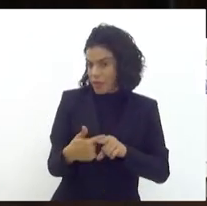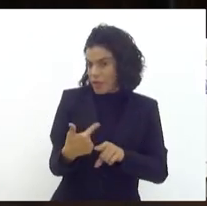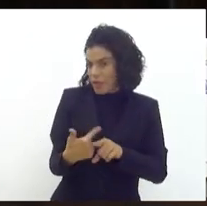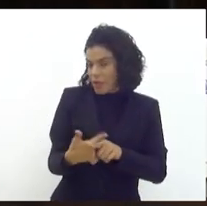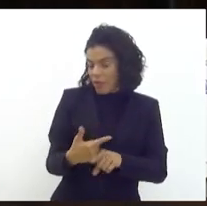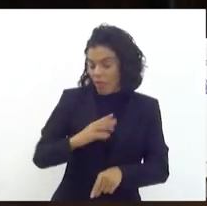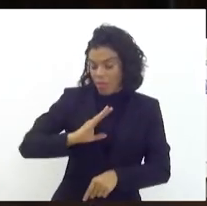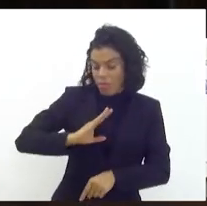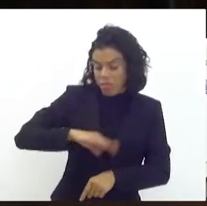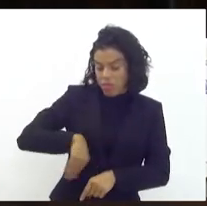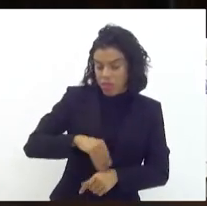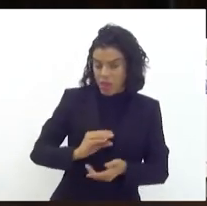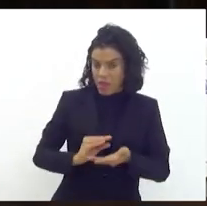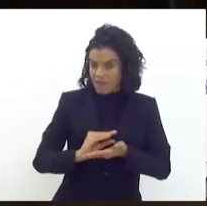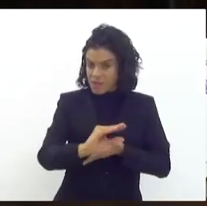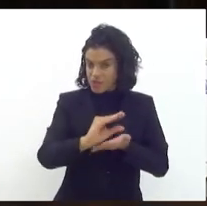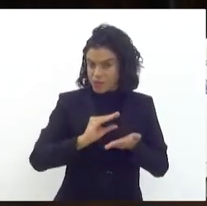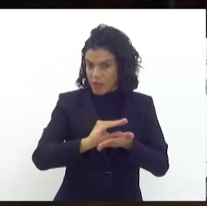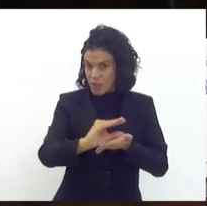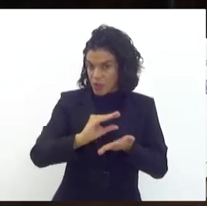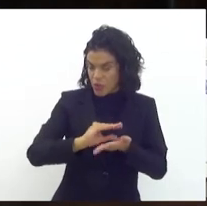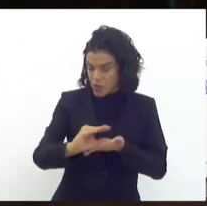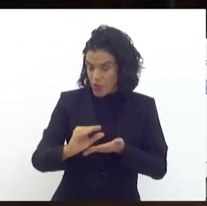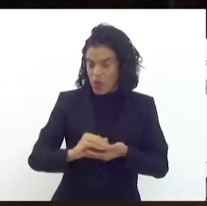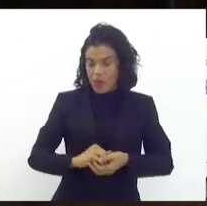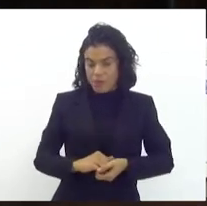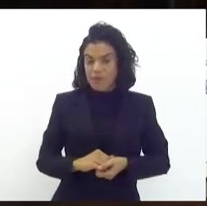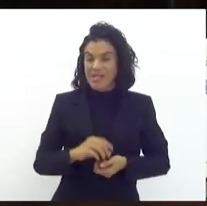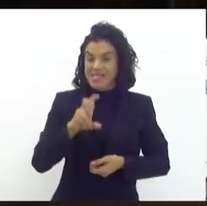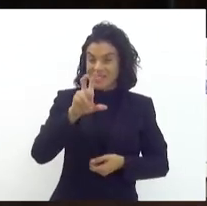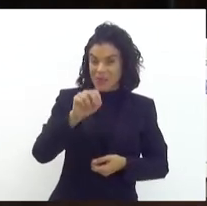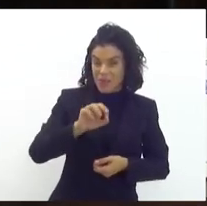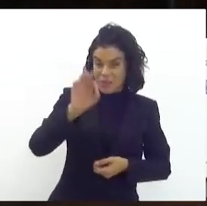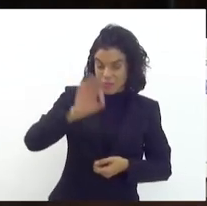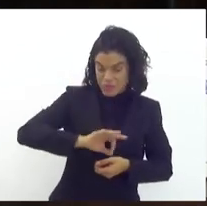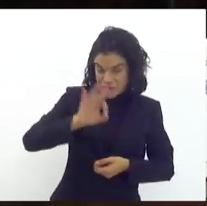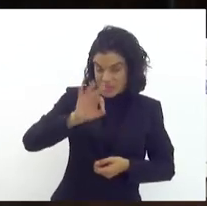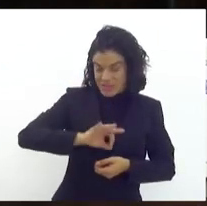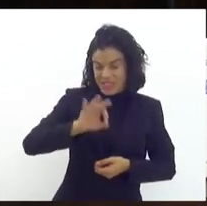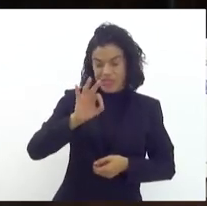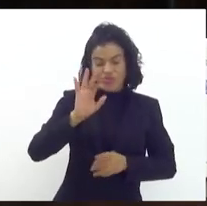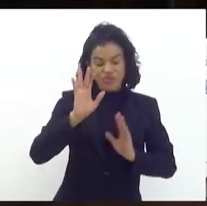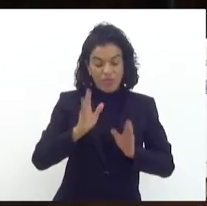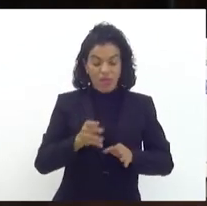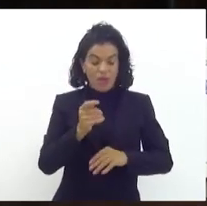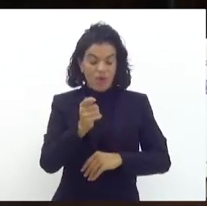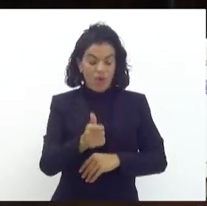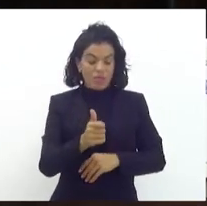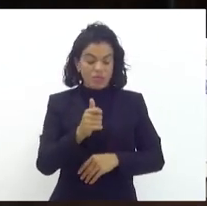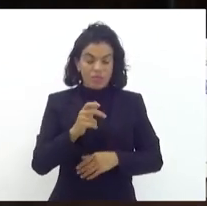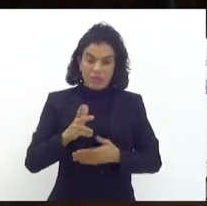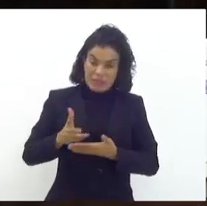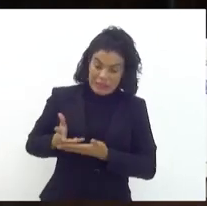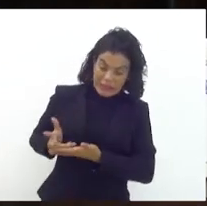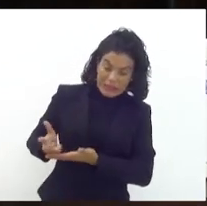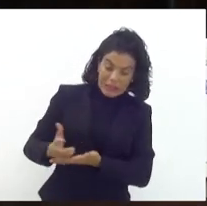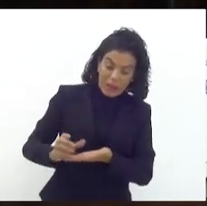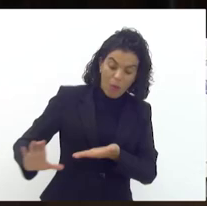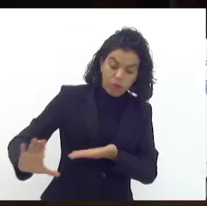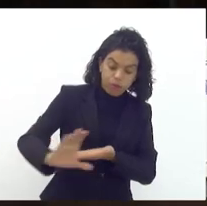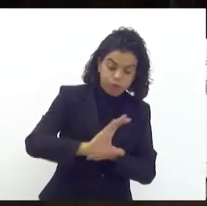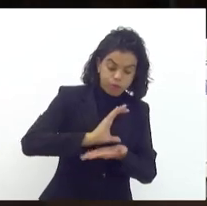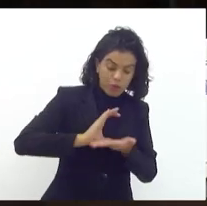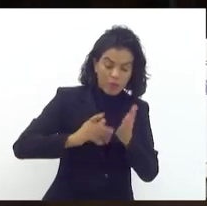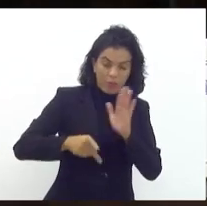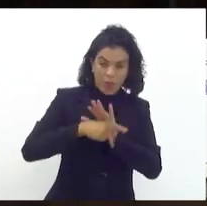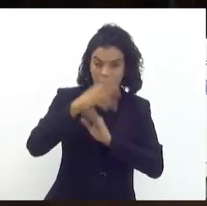desencoraja investimento haja Vista que nós temos 50% praticamente da Carga Tributária Total arrecadada